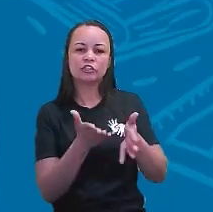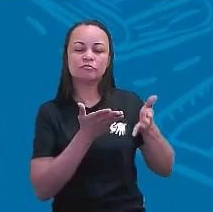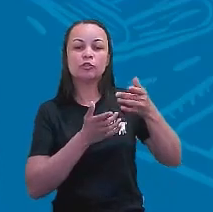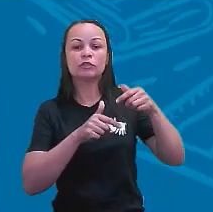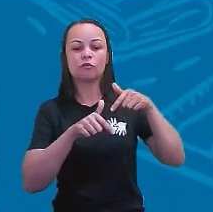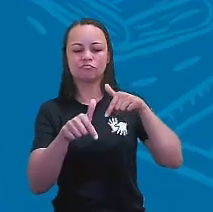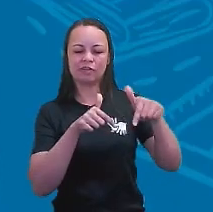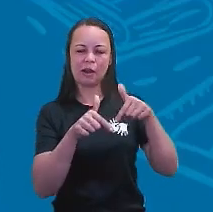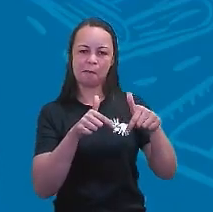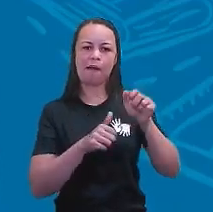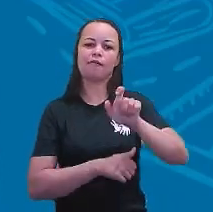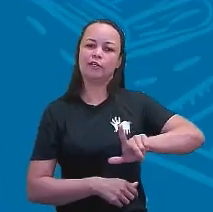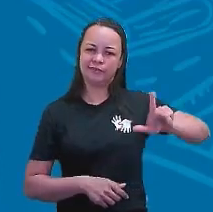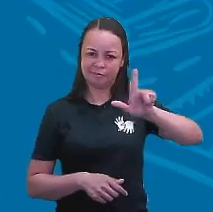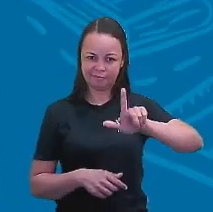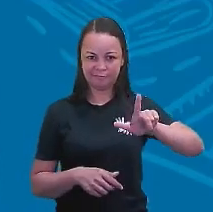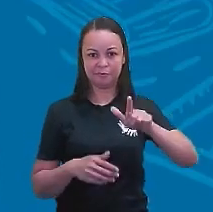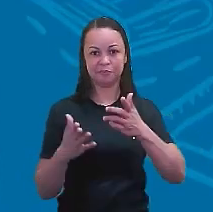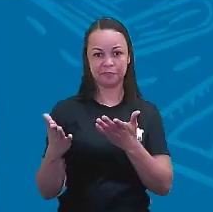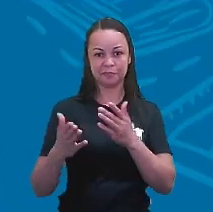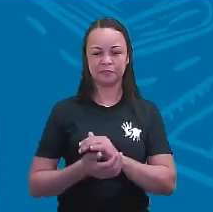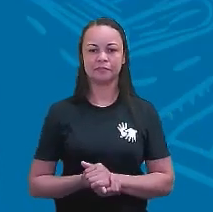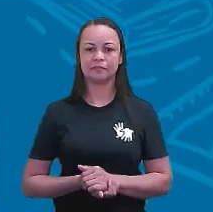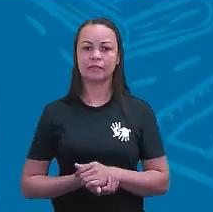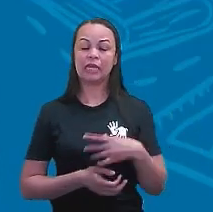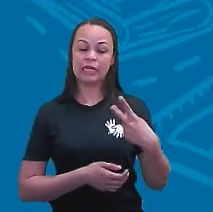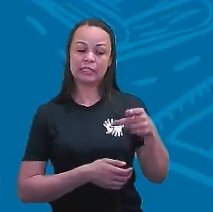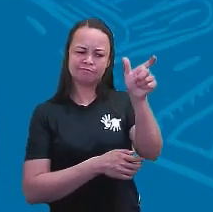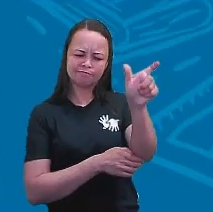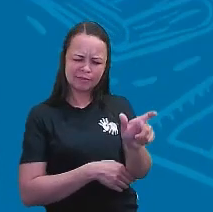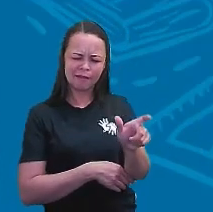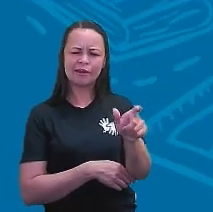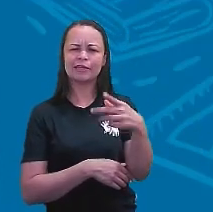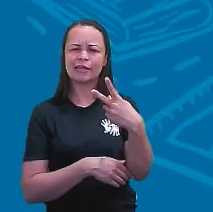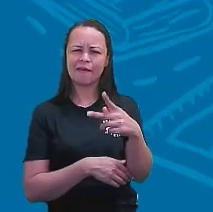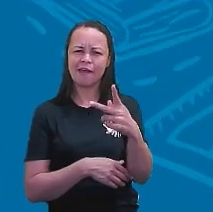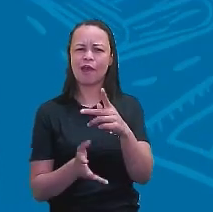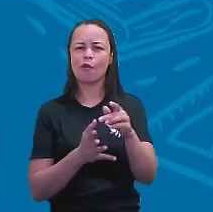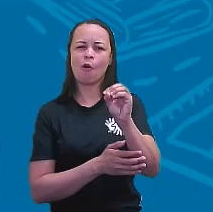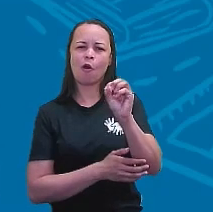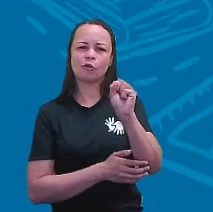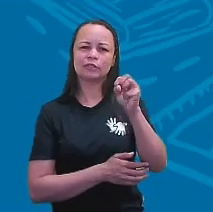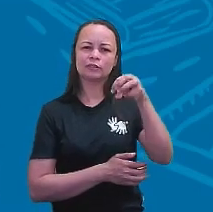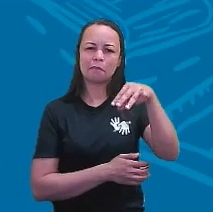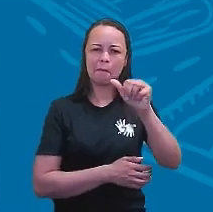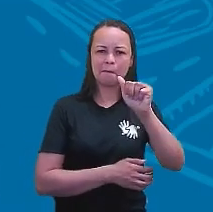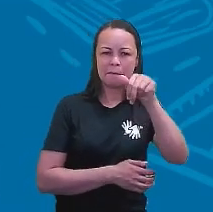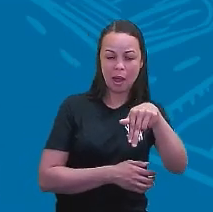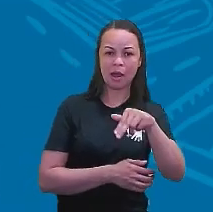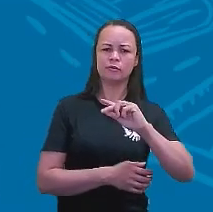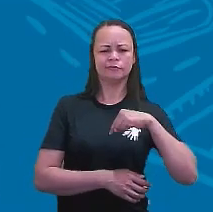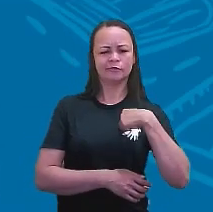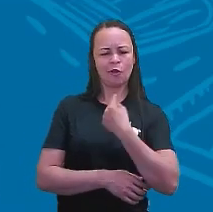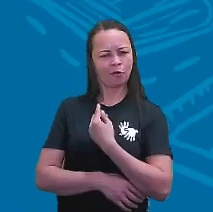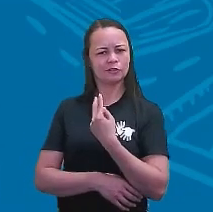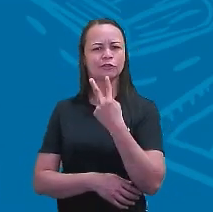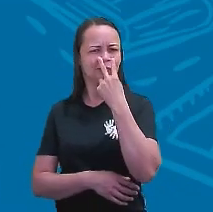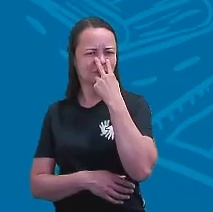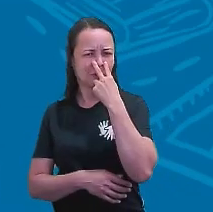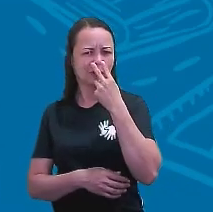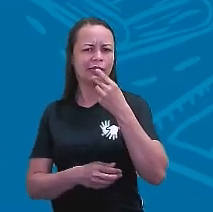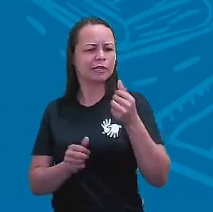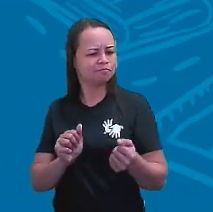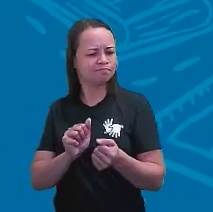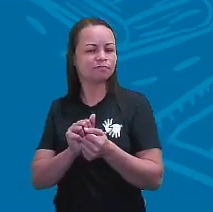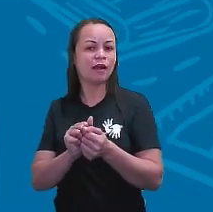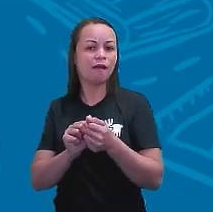trabalho literário. É isso, gente. Ele é o Osman Lins, é o nosso vitoriense, de